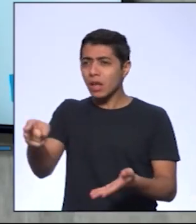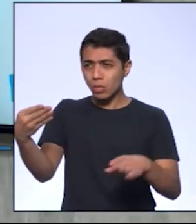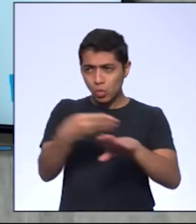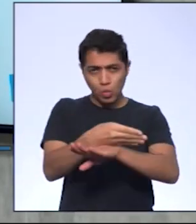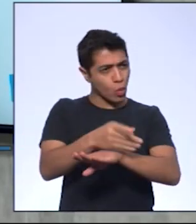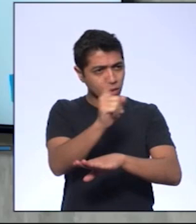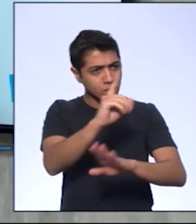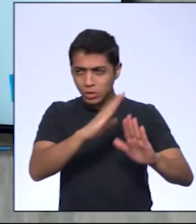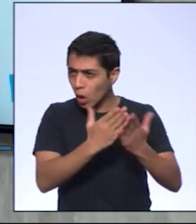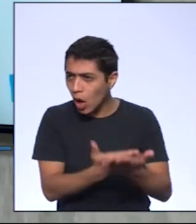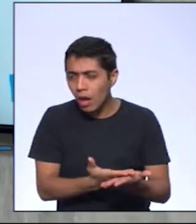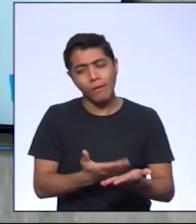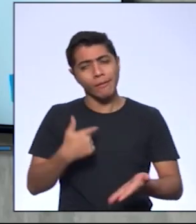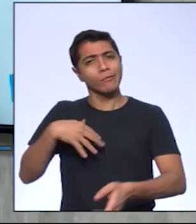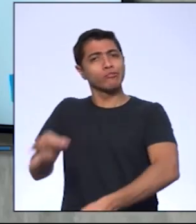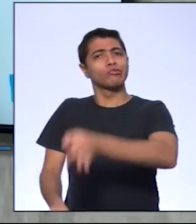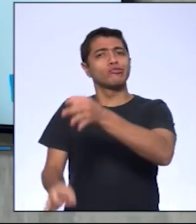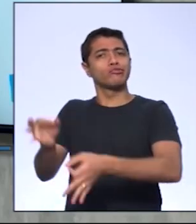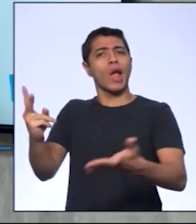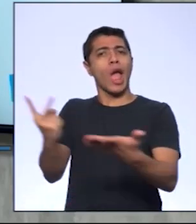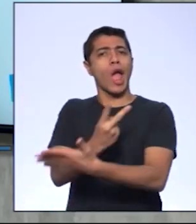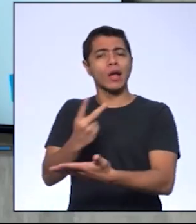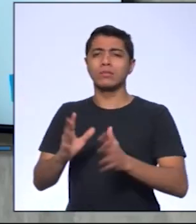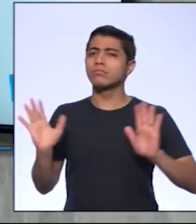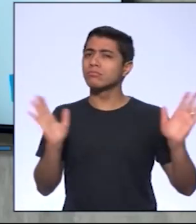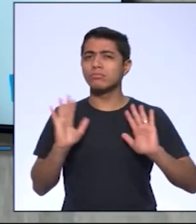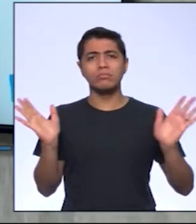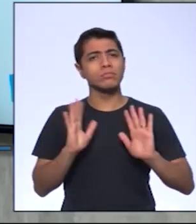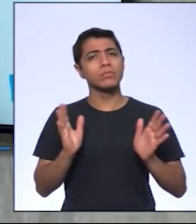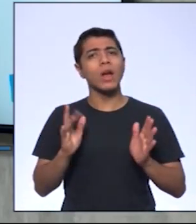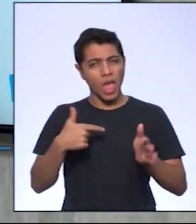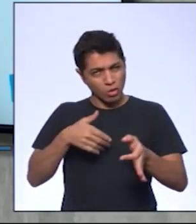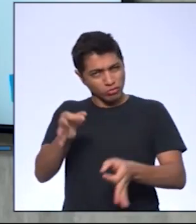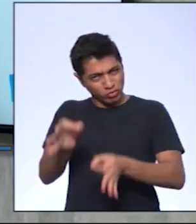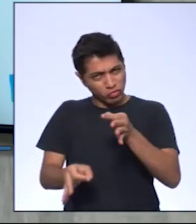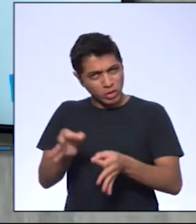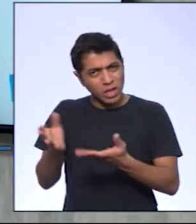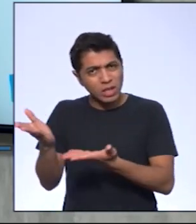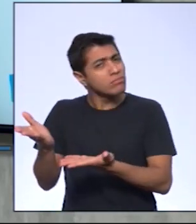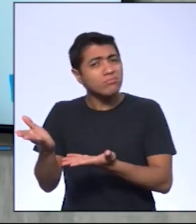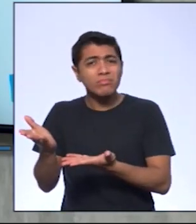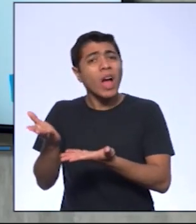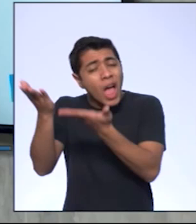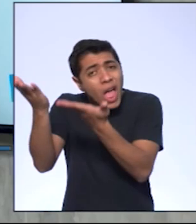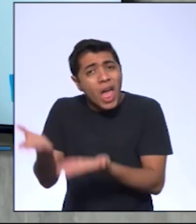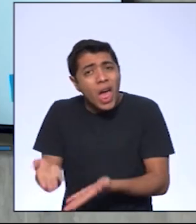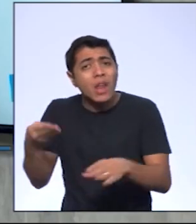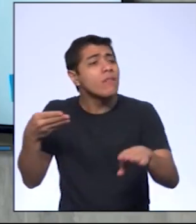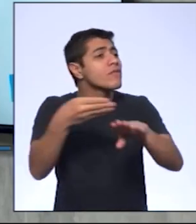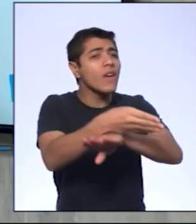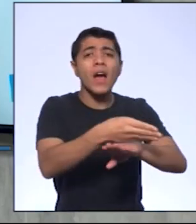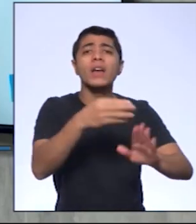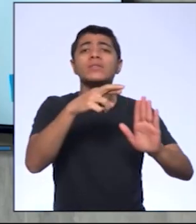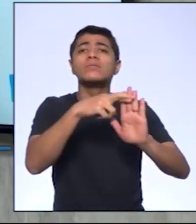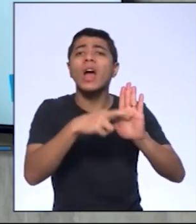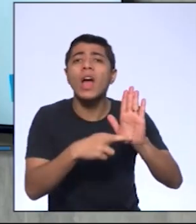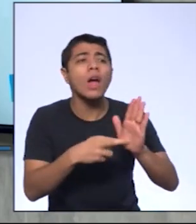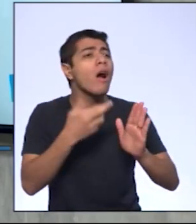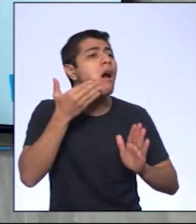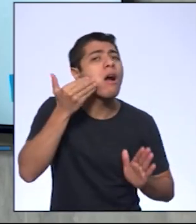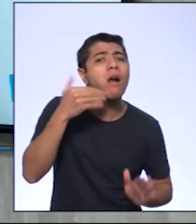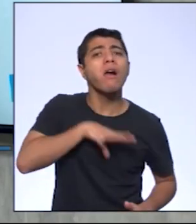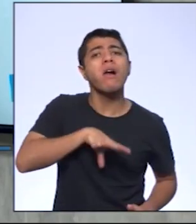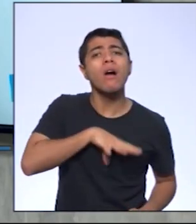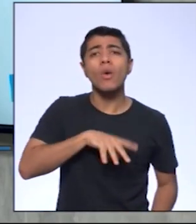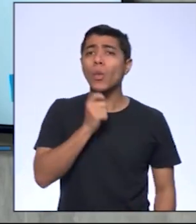Percebe? Seria algo pelo menos estranho, vamos dizer assim. Como é que eu julgo quem não teve acesso à regra dizendo que não sabe português